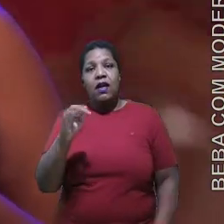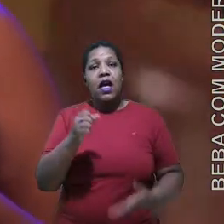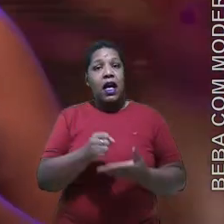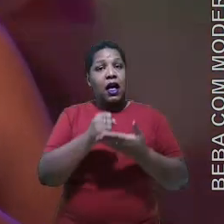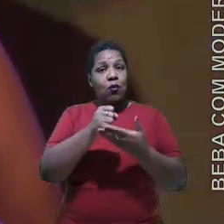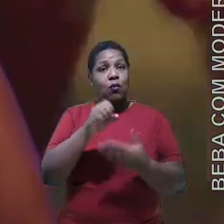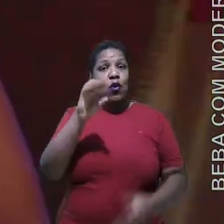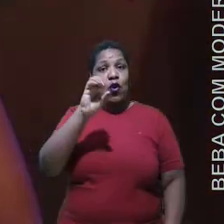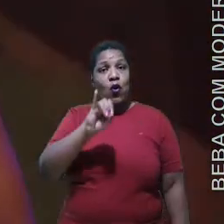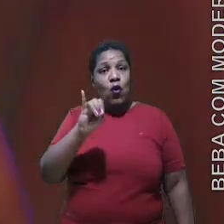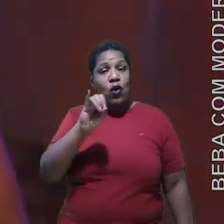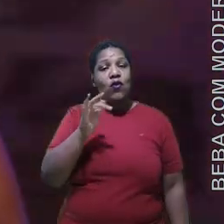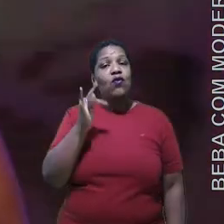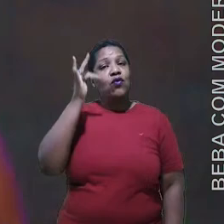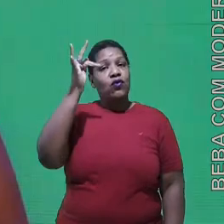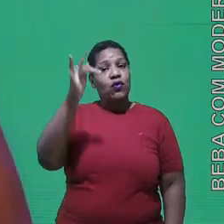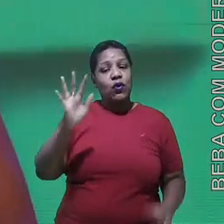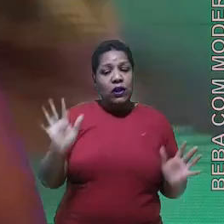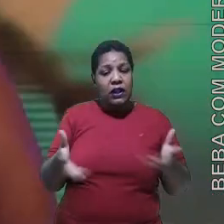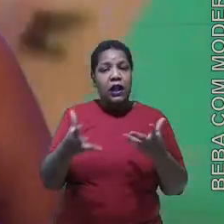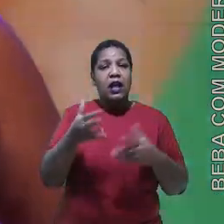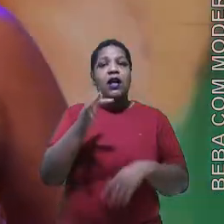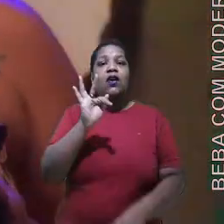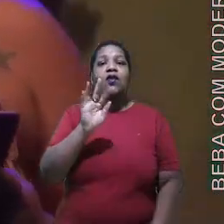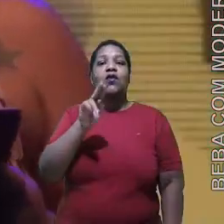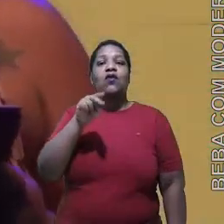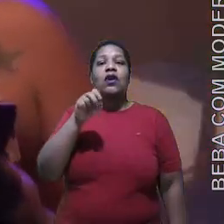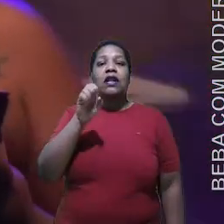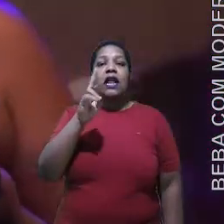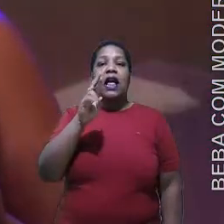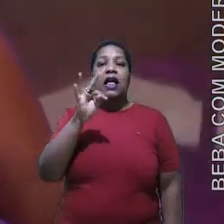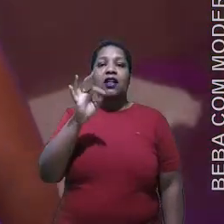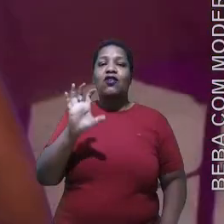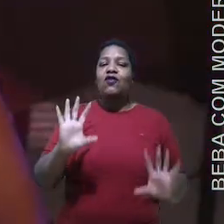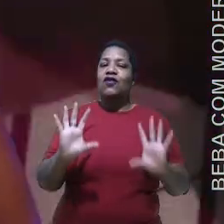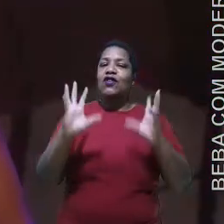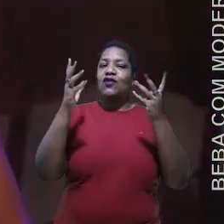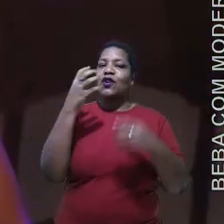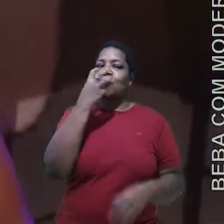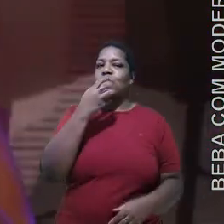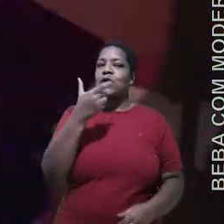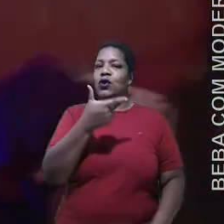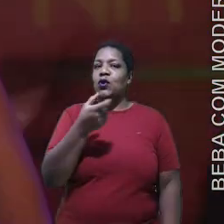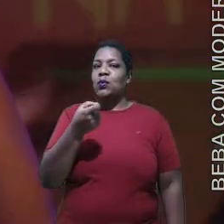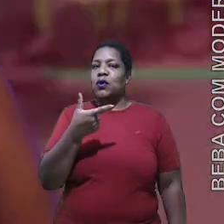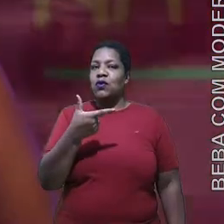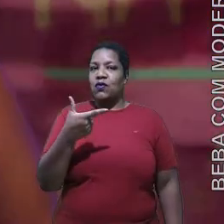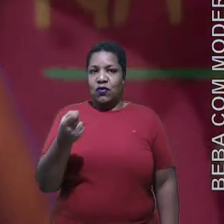apoio do Oi Futuro e incentivo do prêmio Funarte festivais de música de 2020